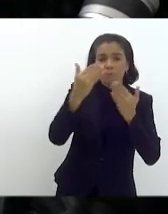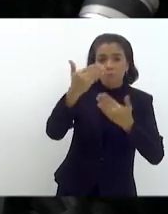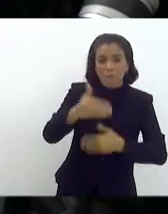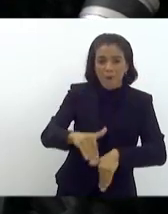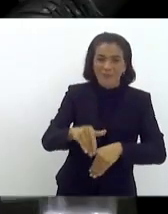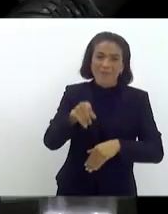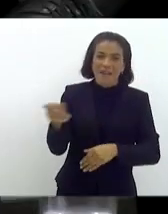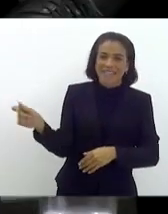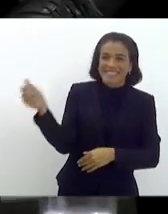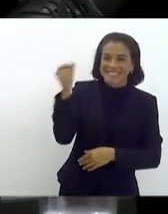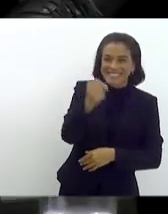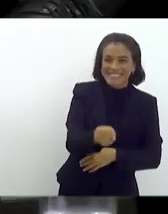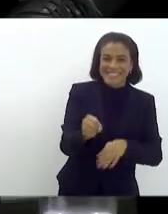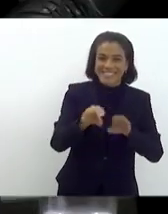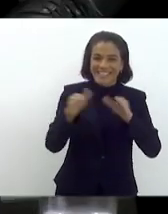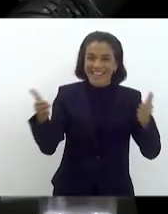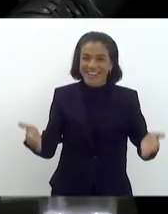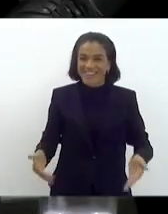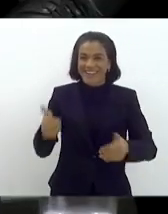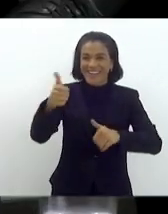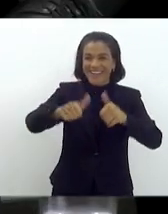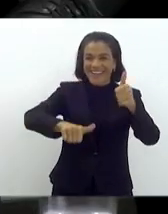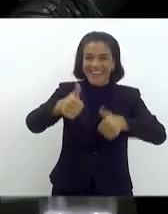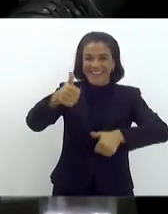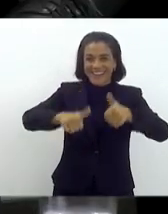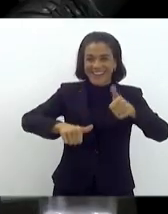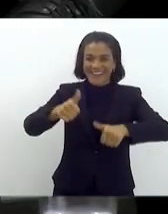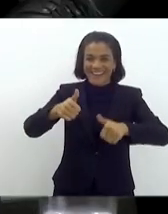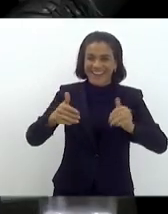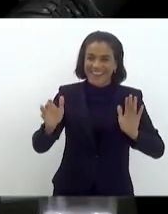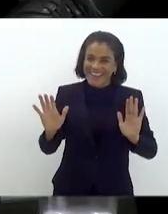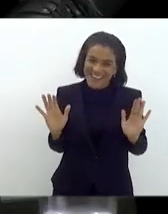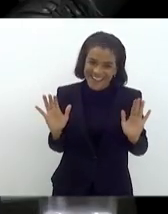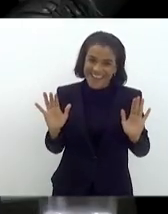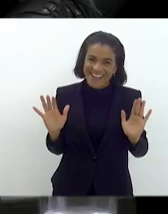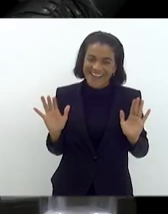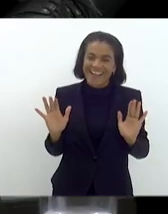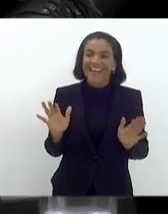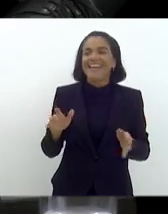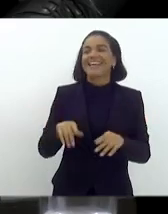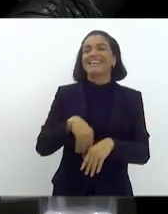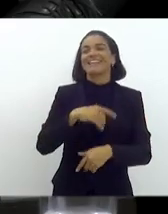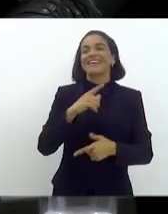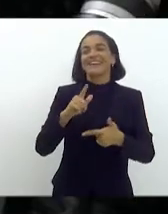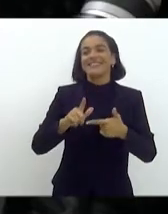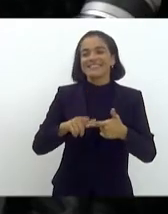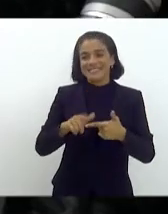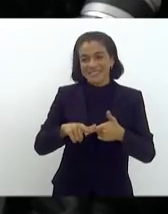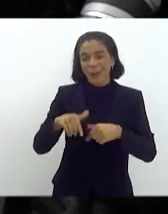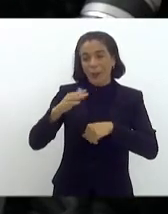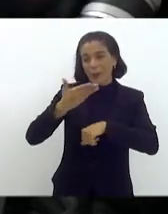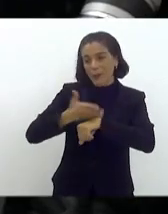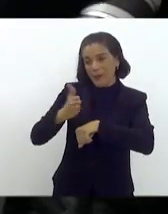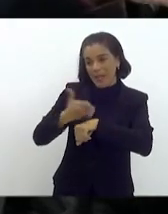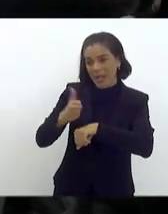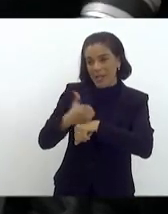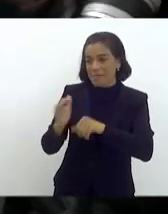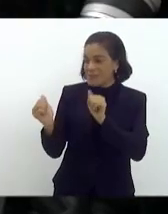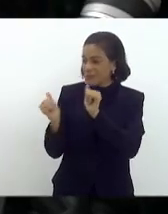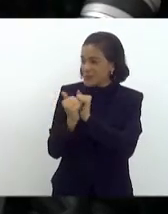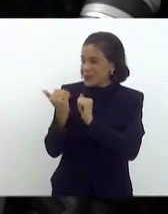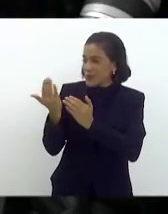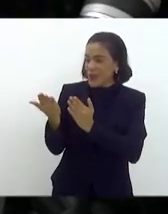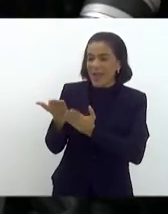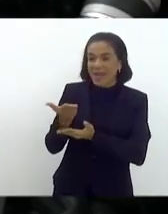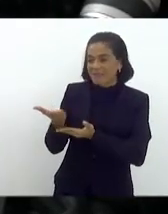banca então não tem muito dificuldade para os novos e depois né no treinamento a senhora e as